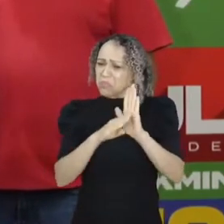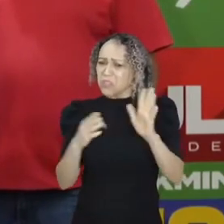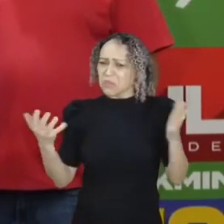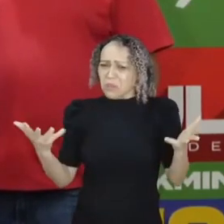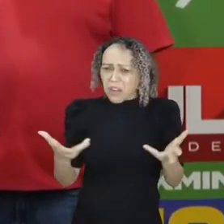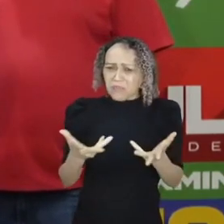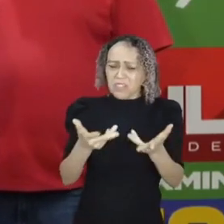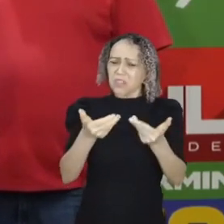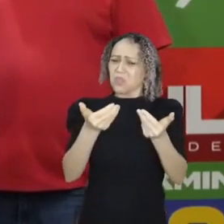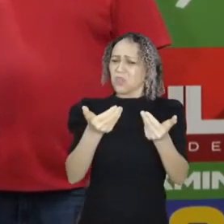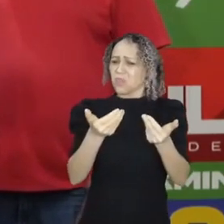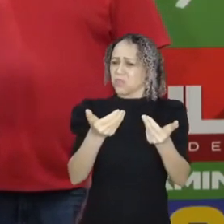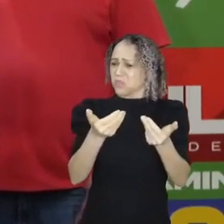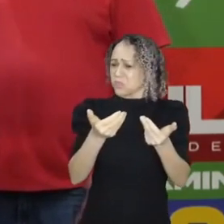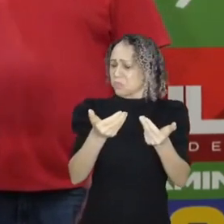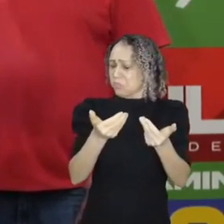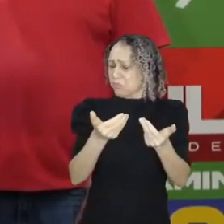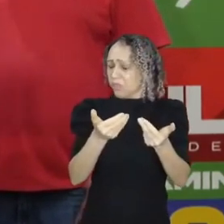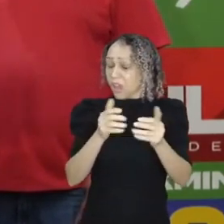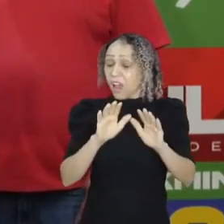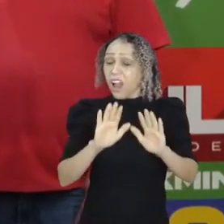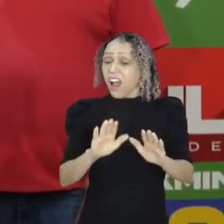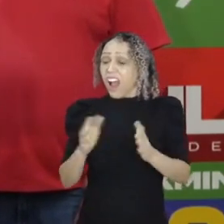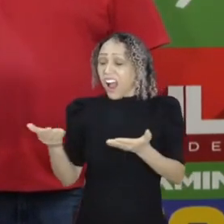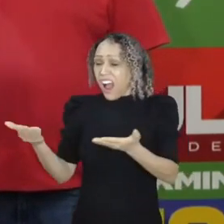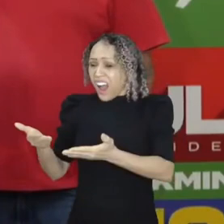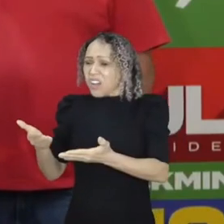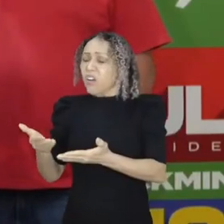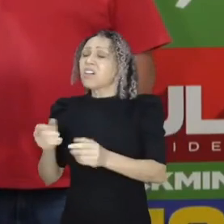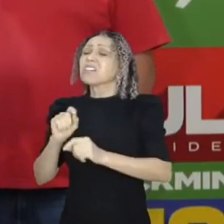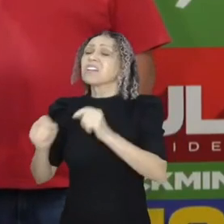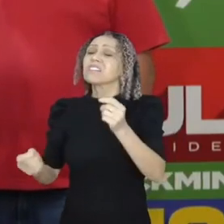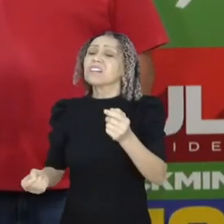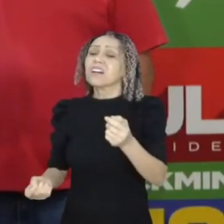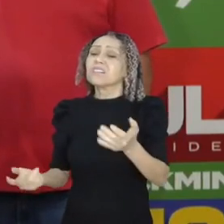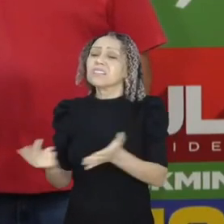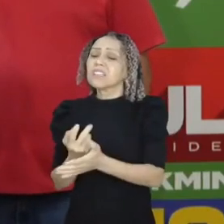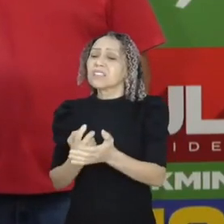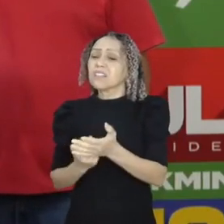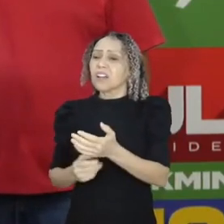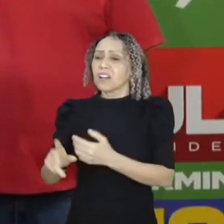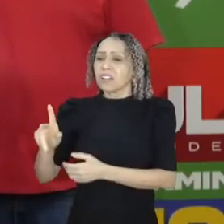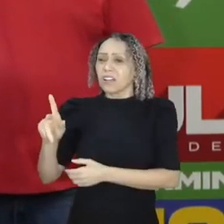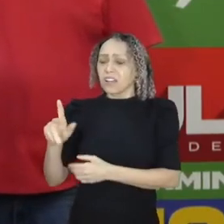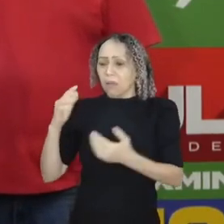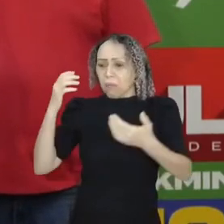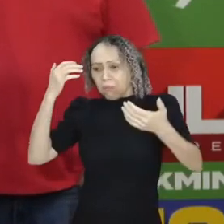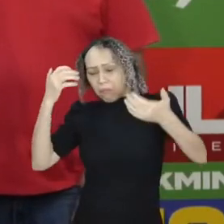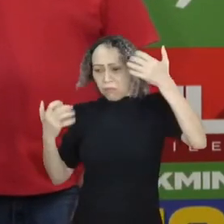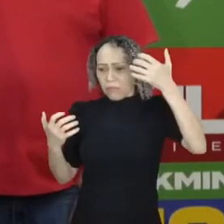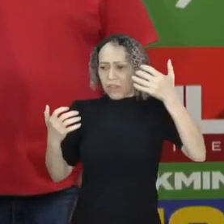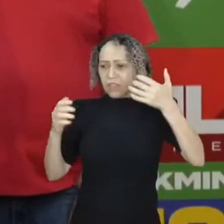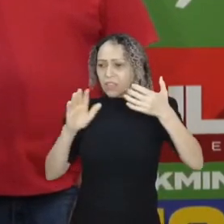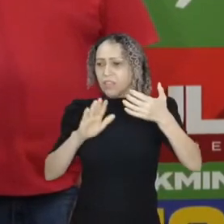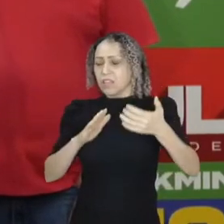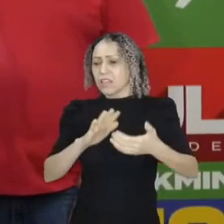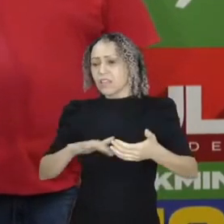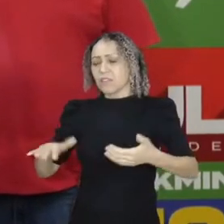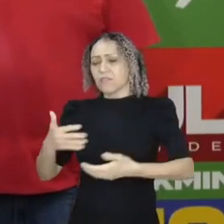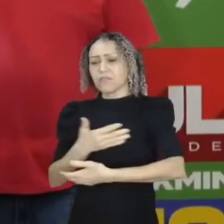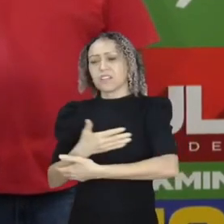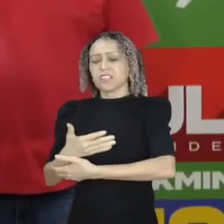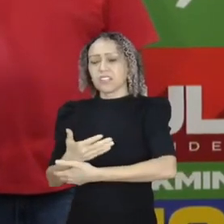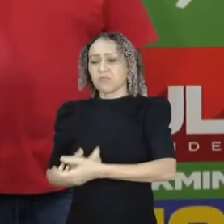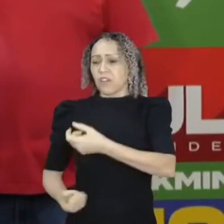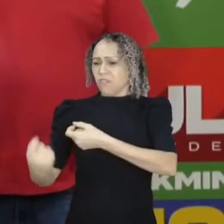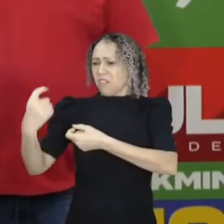vacina. Agora, nós temos um Estado que desmotiva as pessoas a se vacinarem. É isso que o Tarcísio quer trazer para cá? Uma